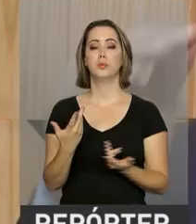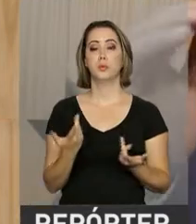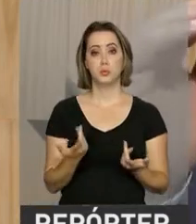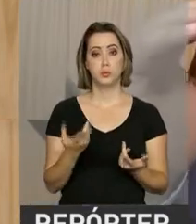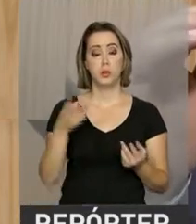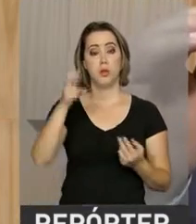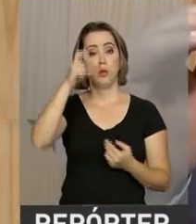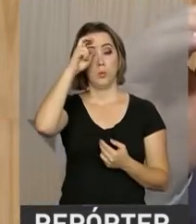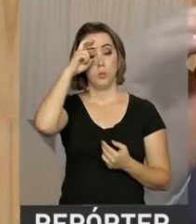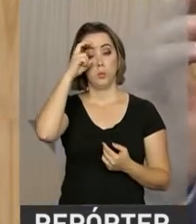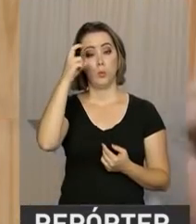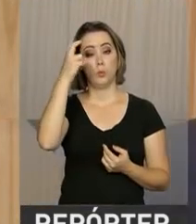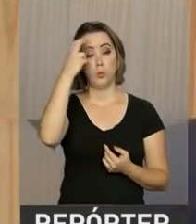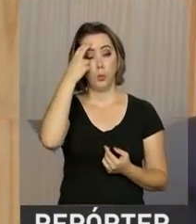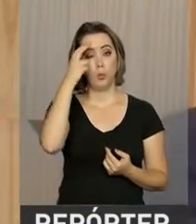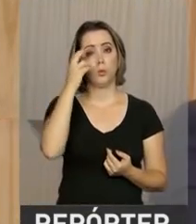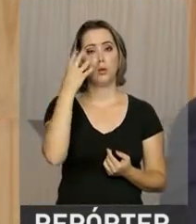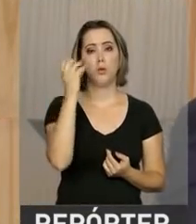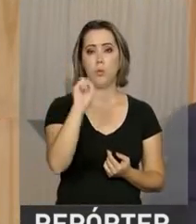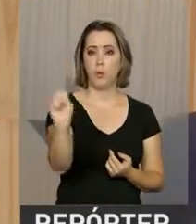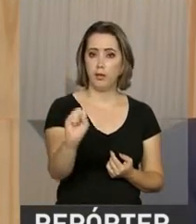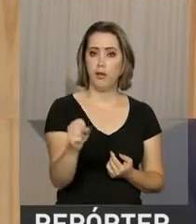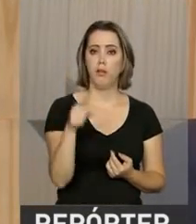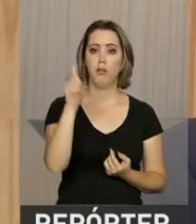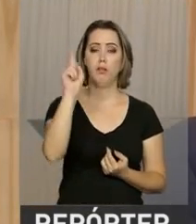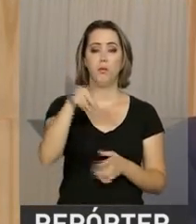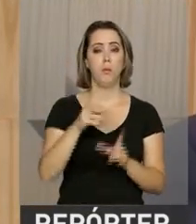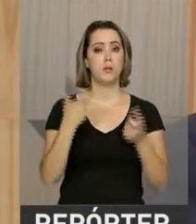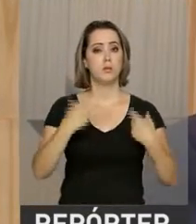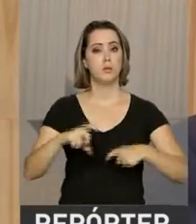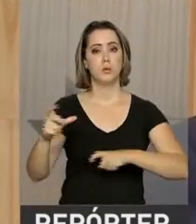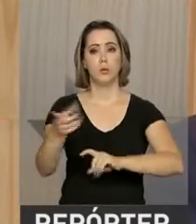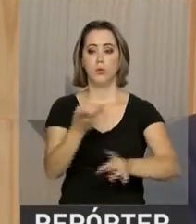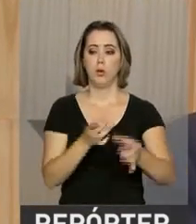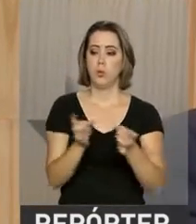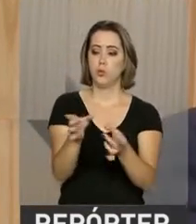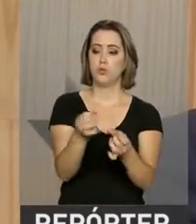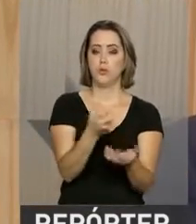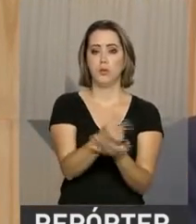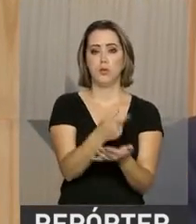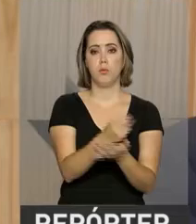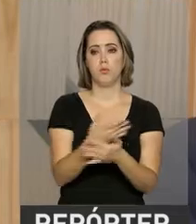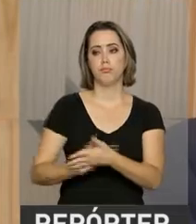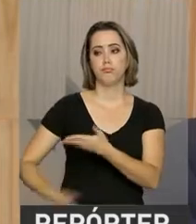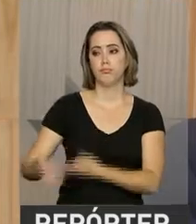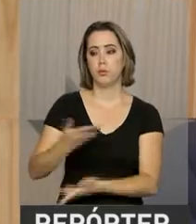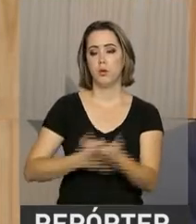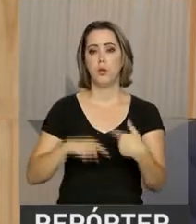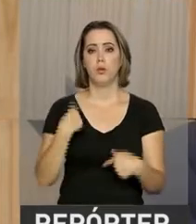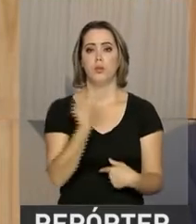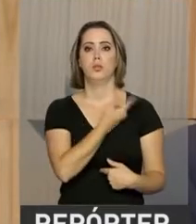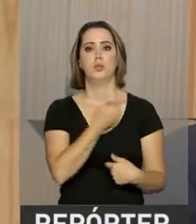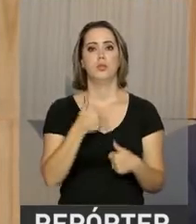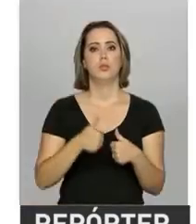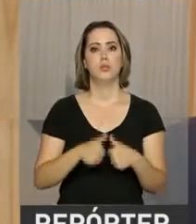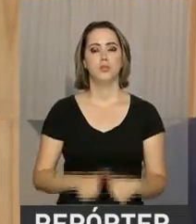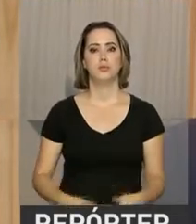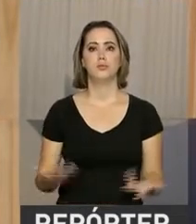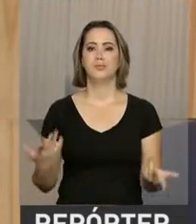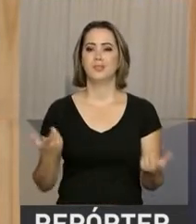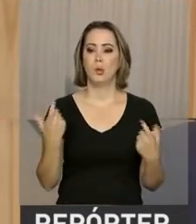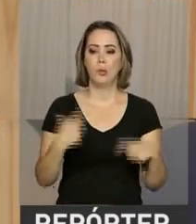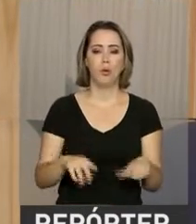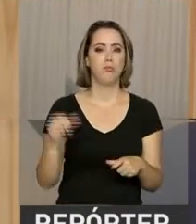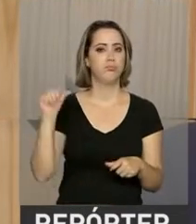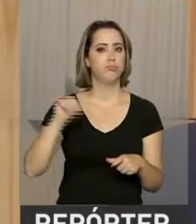cultura oitavo mas no ambiente para fazer negócios no turismo de 140 nós somos os 13 piores mais